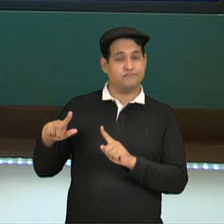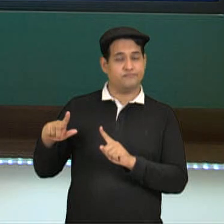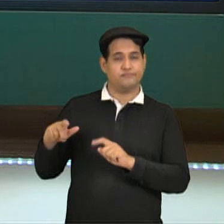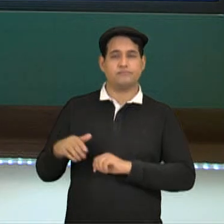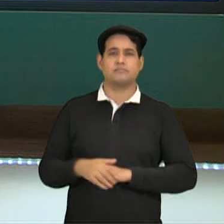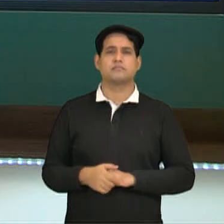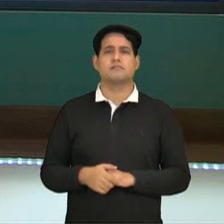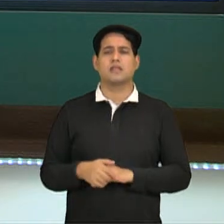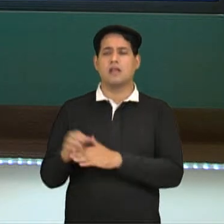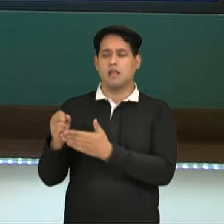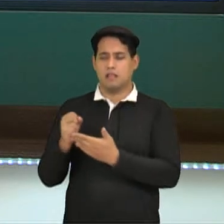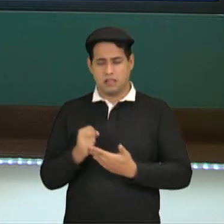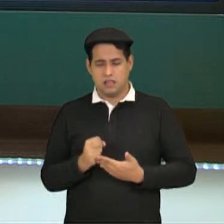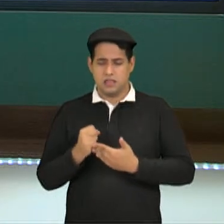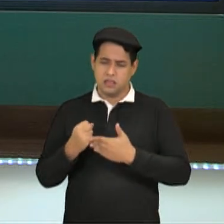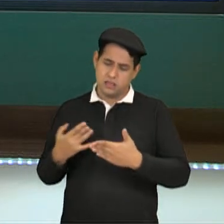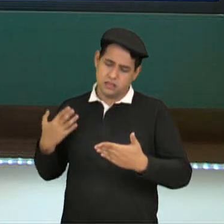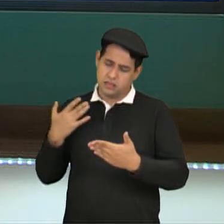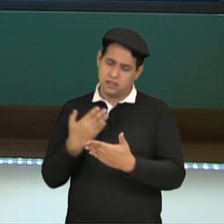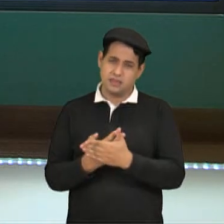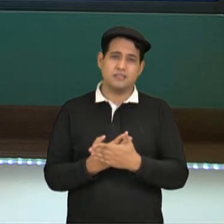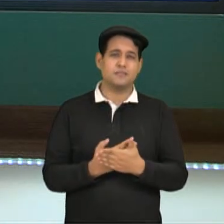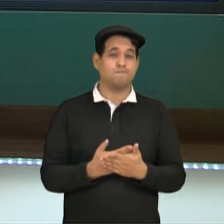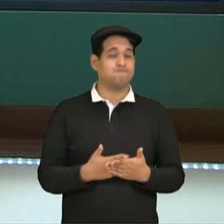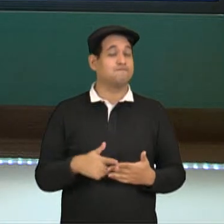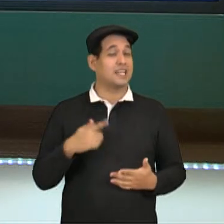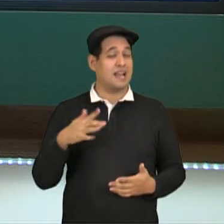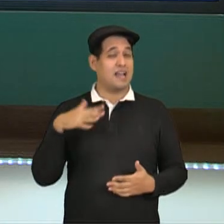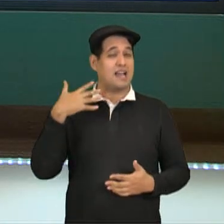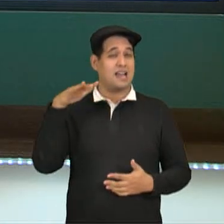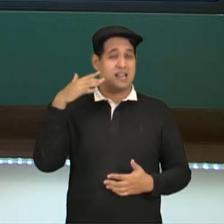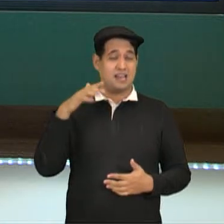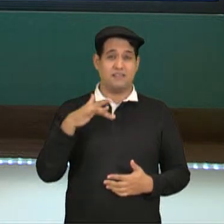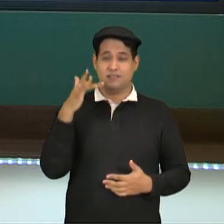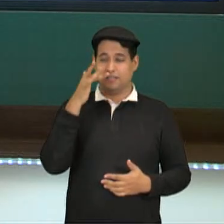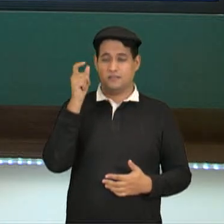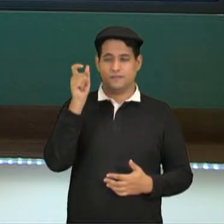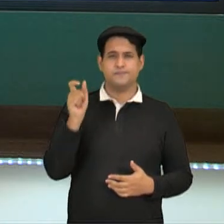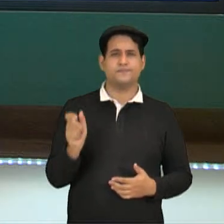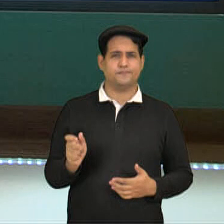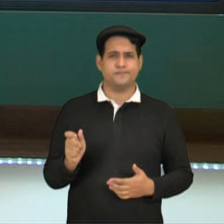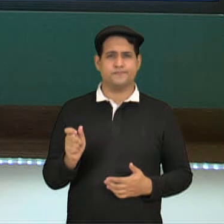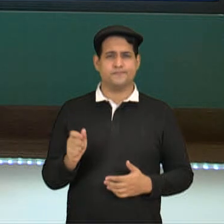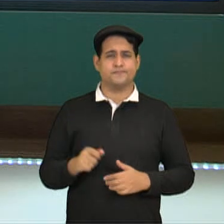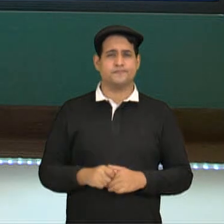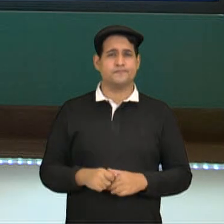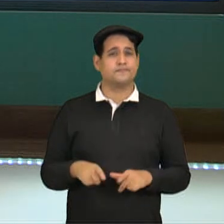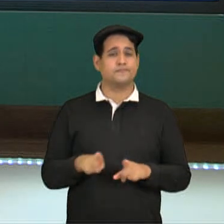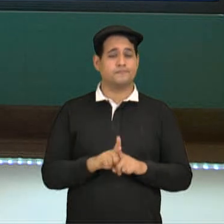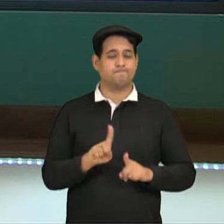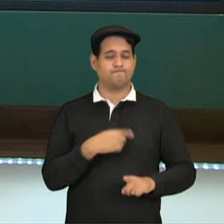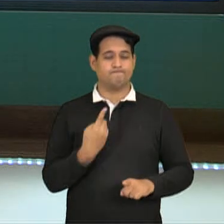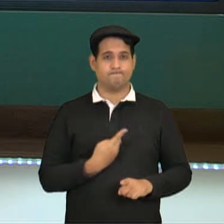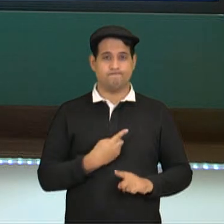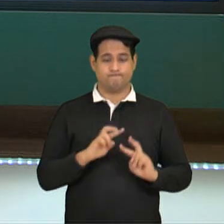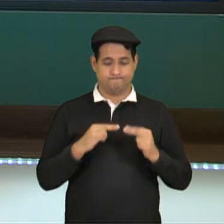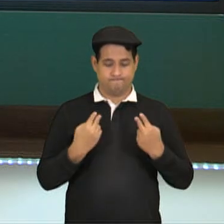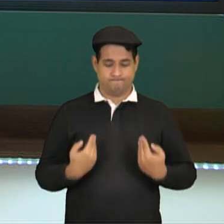alvo e trazer a longo prazo consequências graves para o indivíduo e até mesmo para a nossa